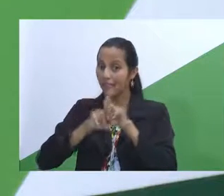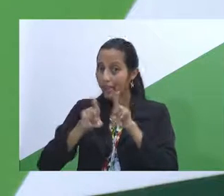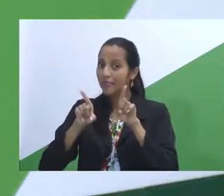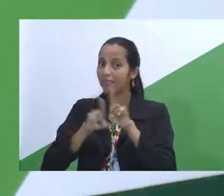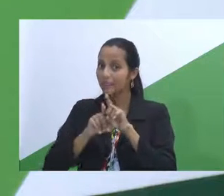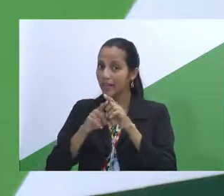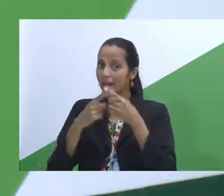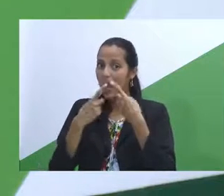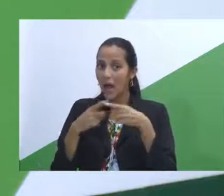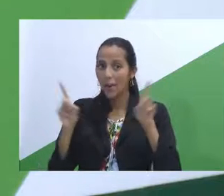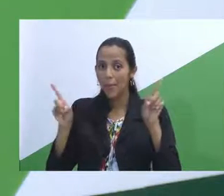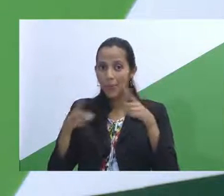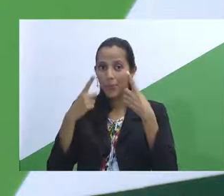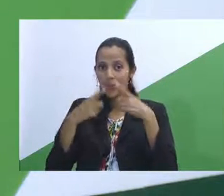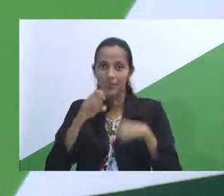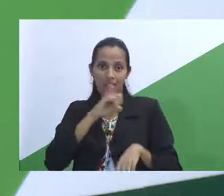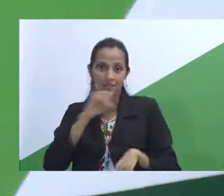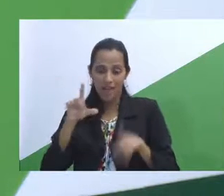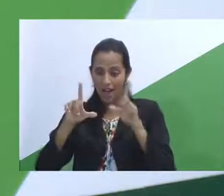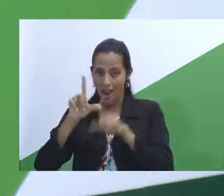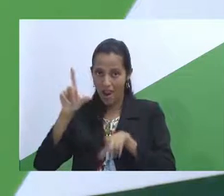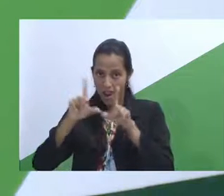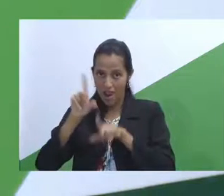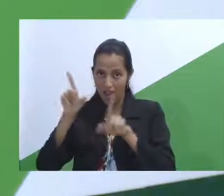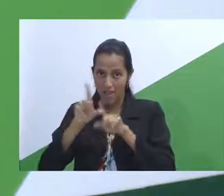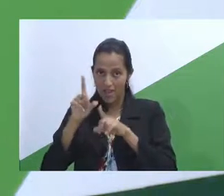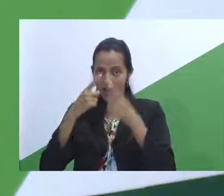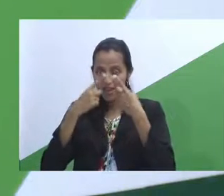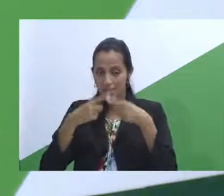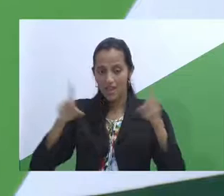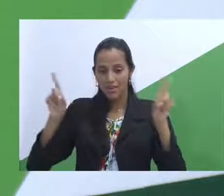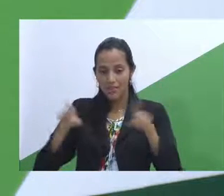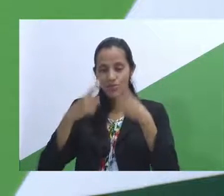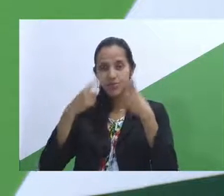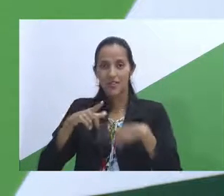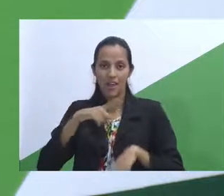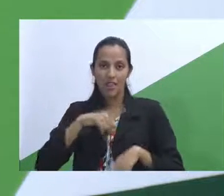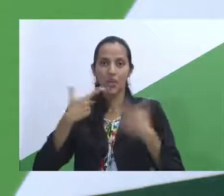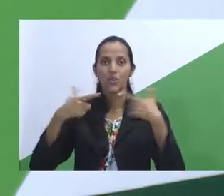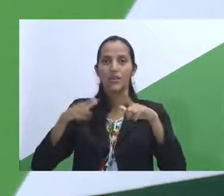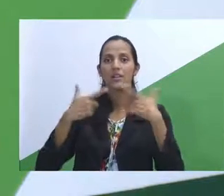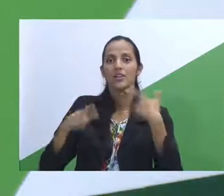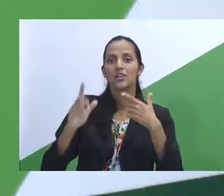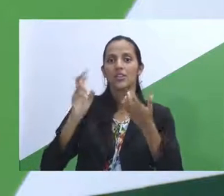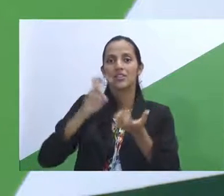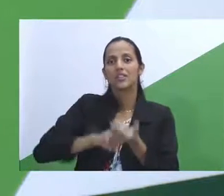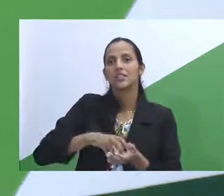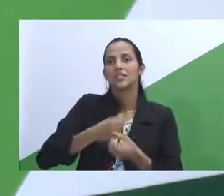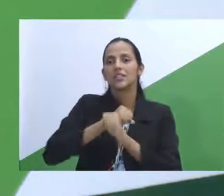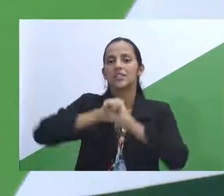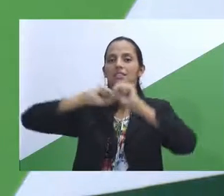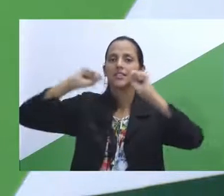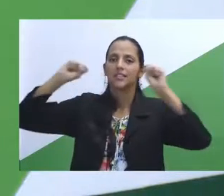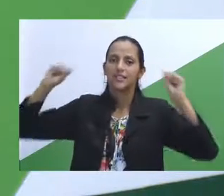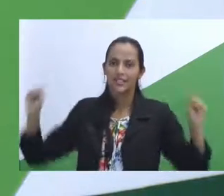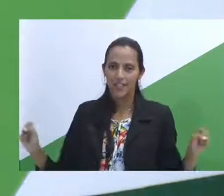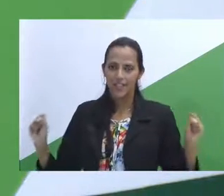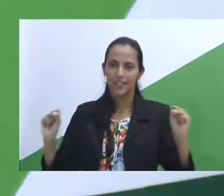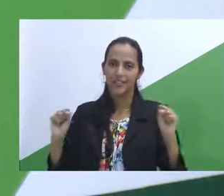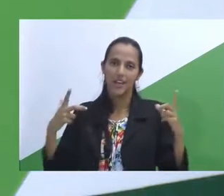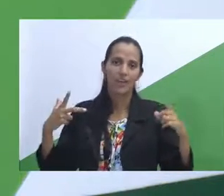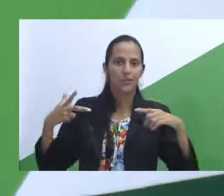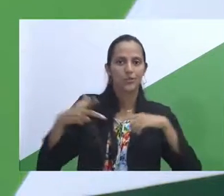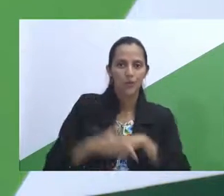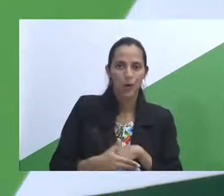Se tivesse alguma música que disser, ó, é só, ó, é o trabalhador que levanta cedo, vai ter uma jornada de trabalho muito árdua, corta, né, então, agora o